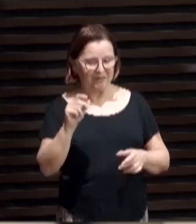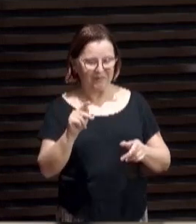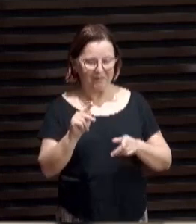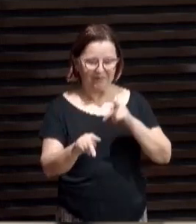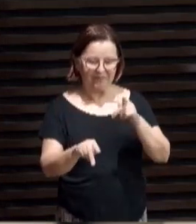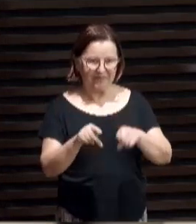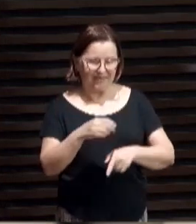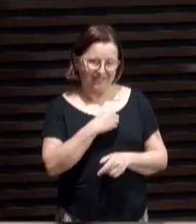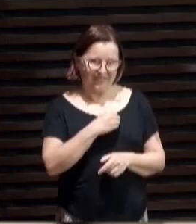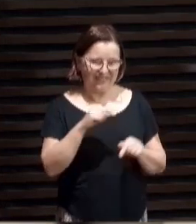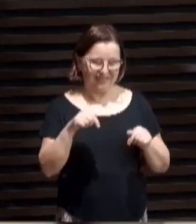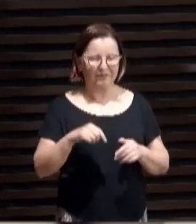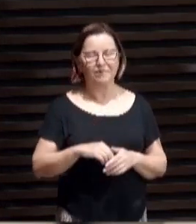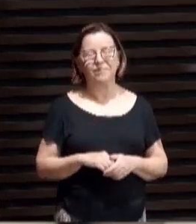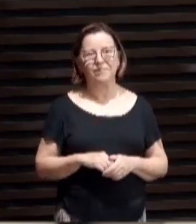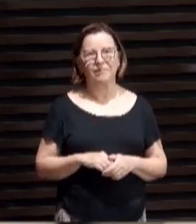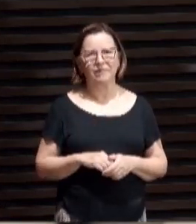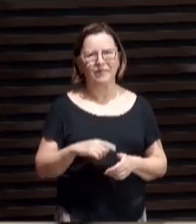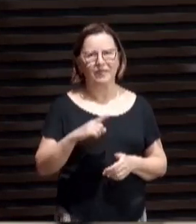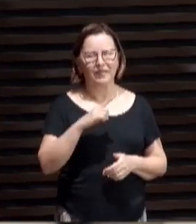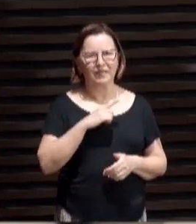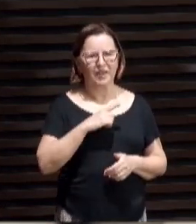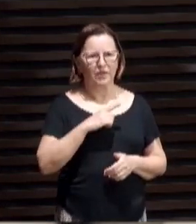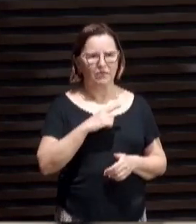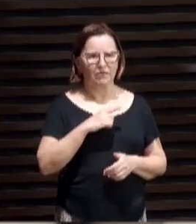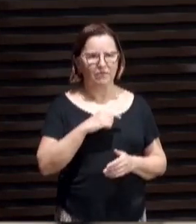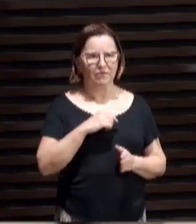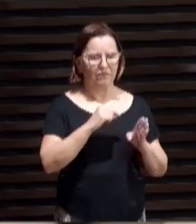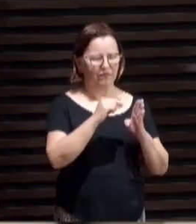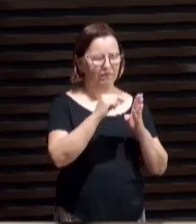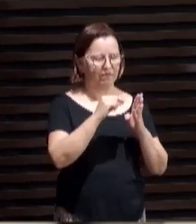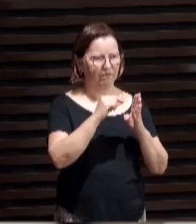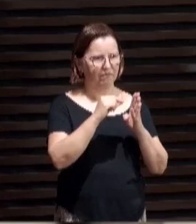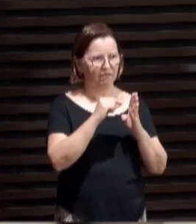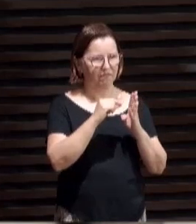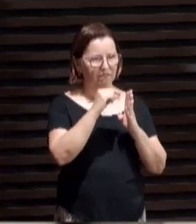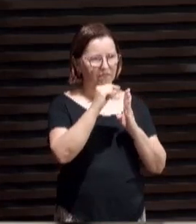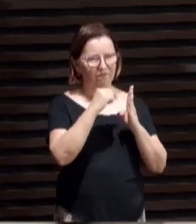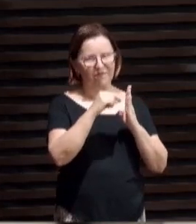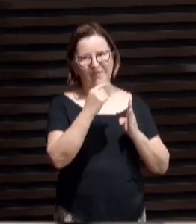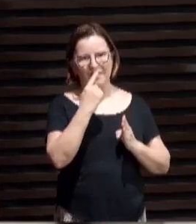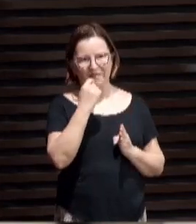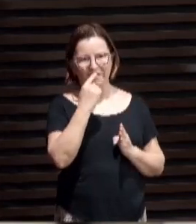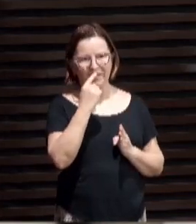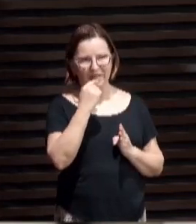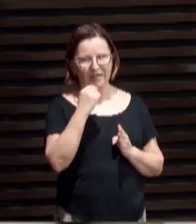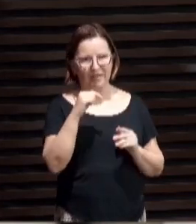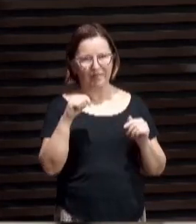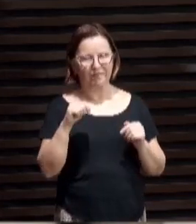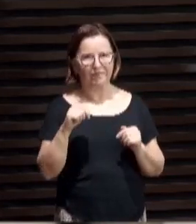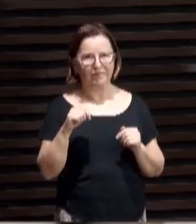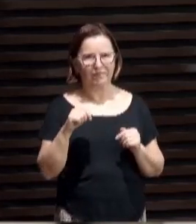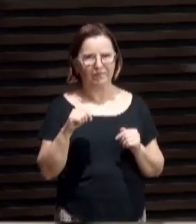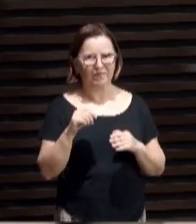Há um seriado que eu gosto muito, The Chosen. Sei quantos aqui já viram esse